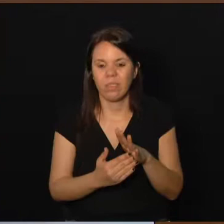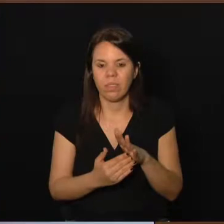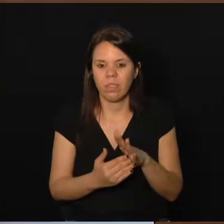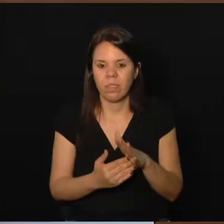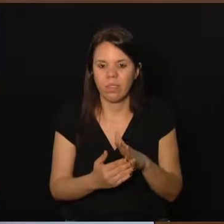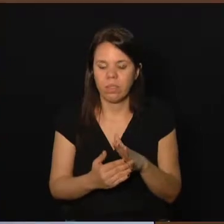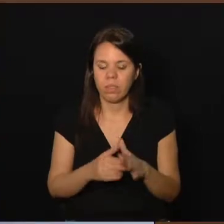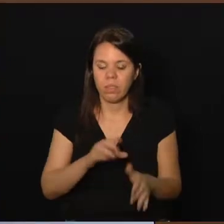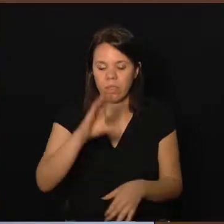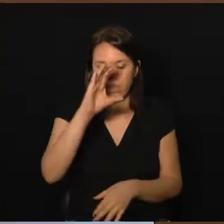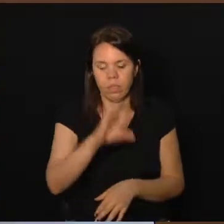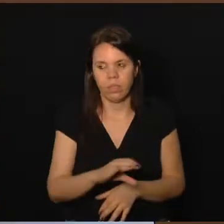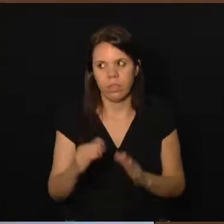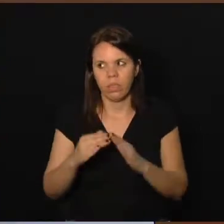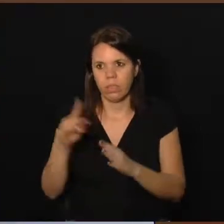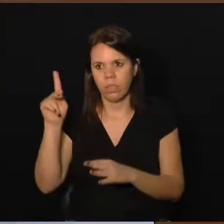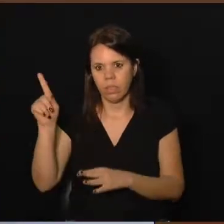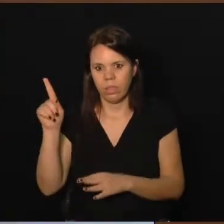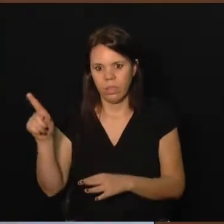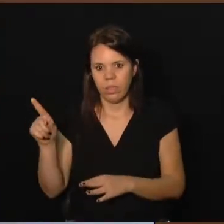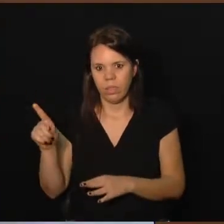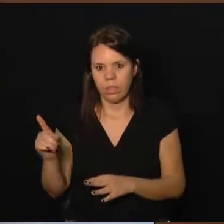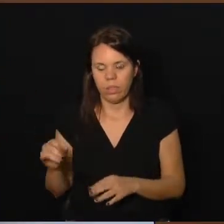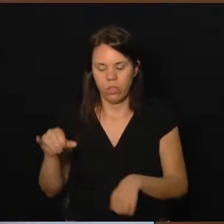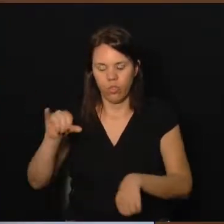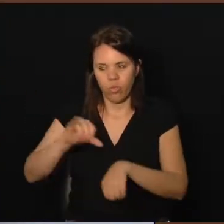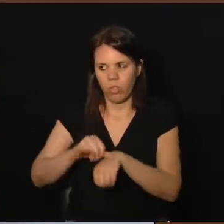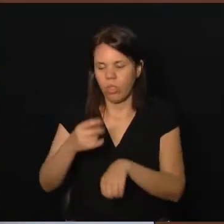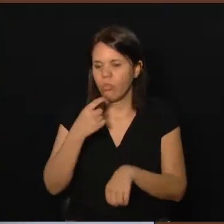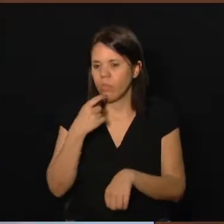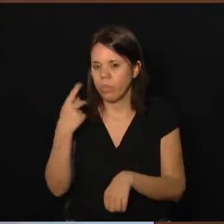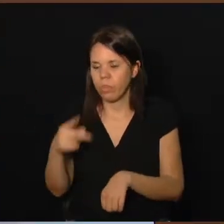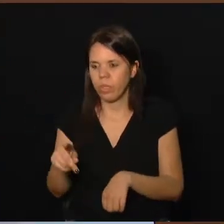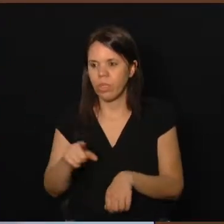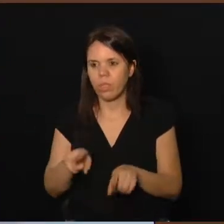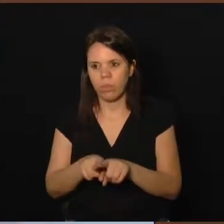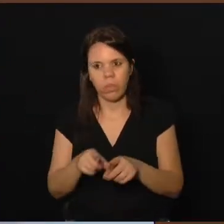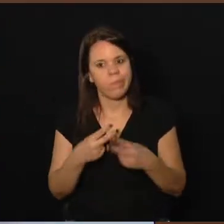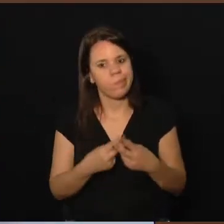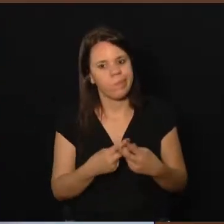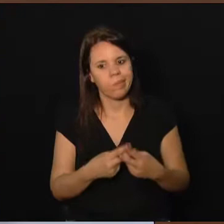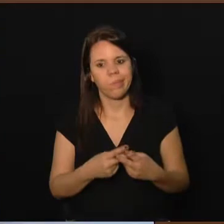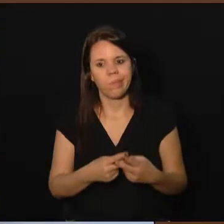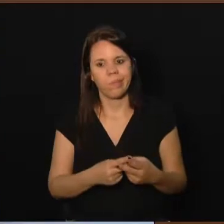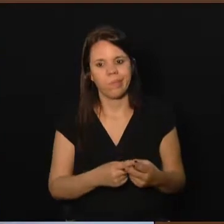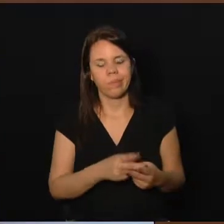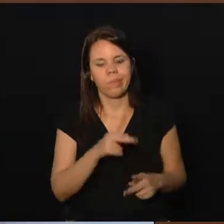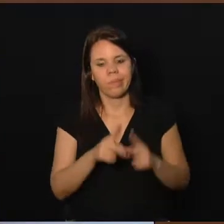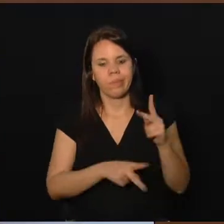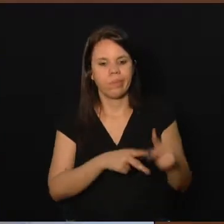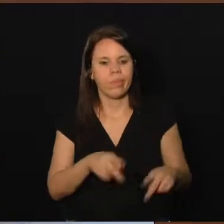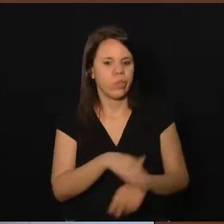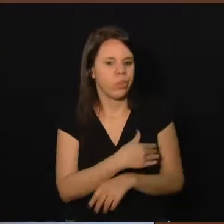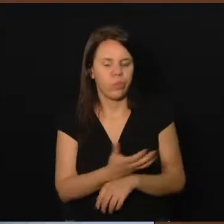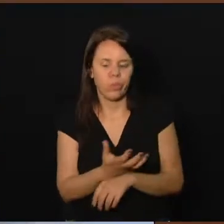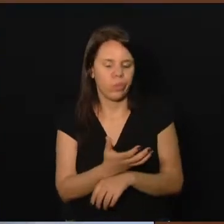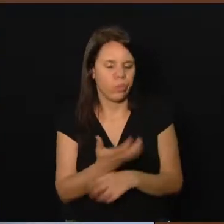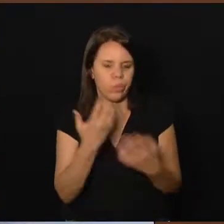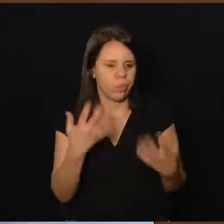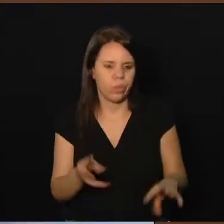do cidadão que mora ali, que reside no centro, como também a paciência da pessoa que está em situação de rua. Porque ninguém quer estar morando na